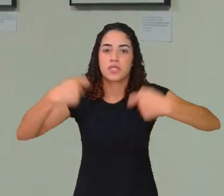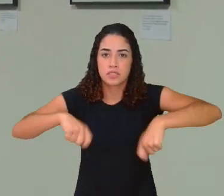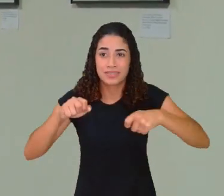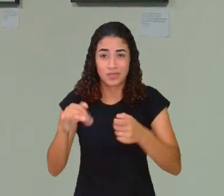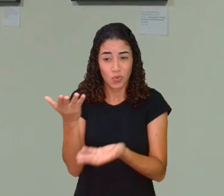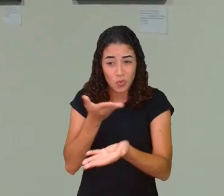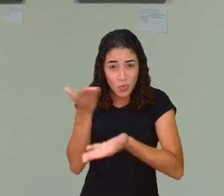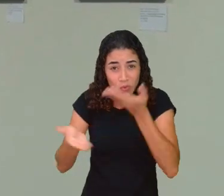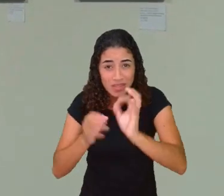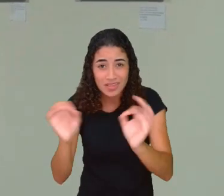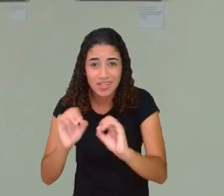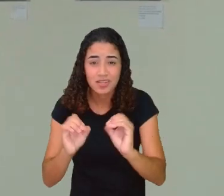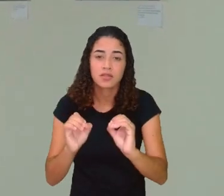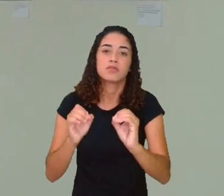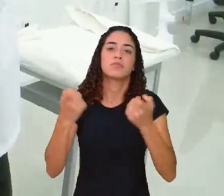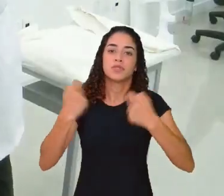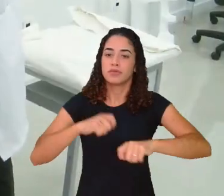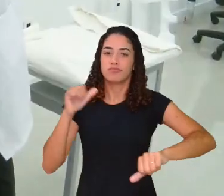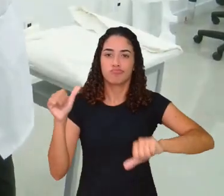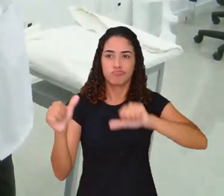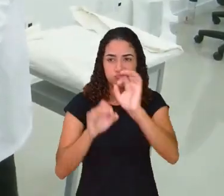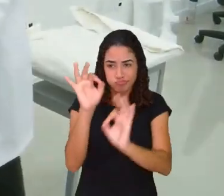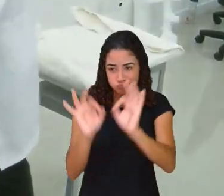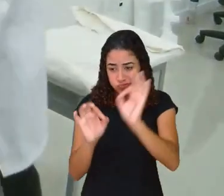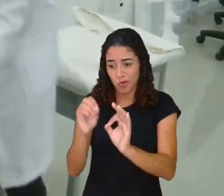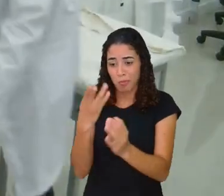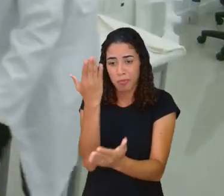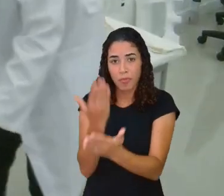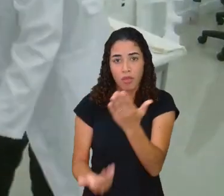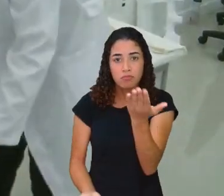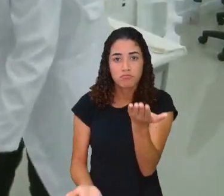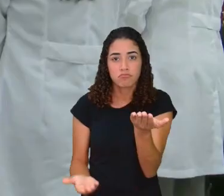material pode necessitar de restauração ou até ser perdido.